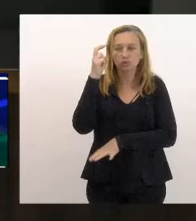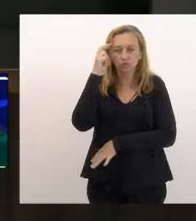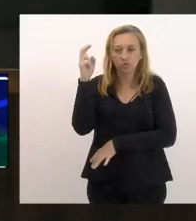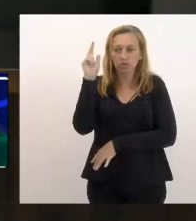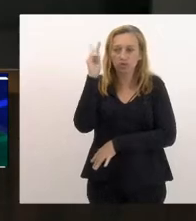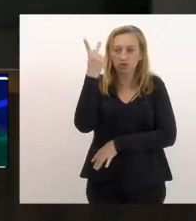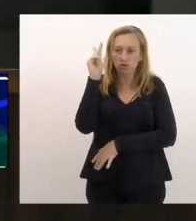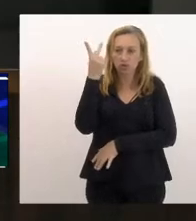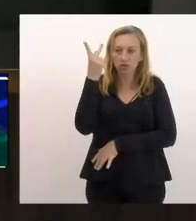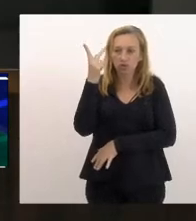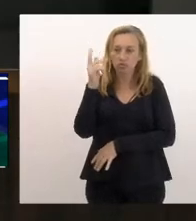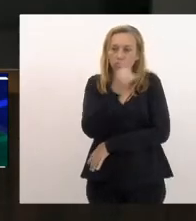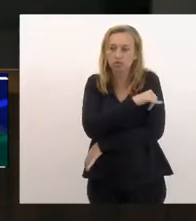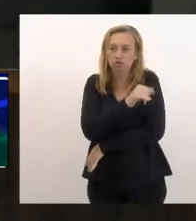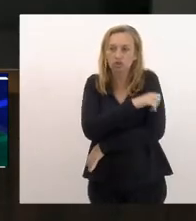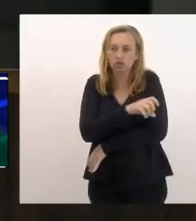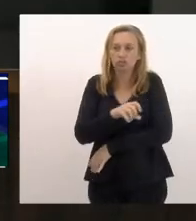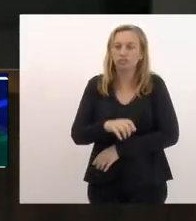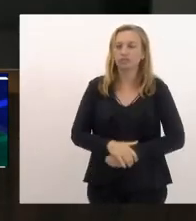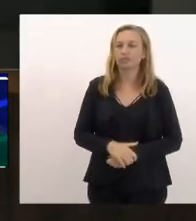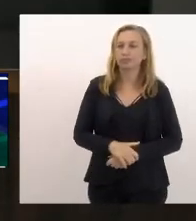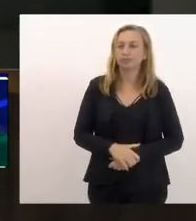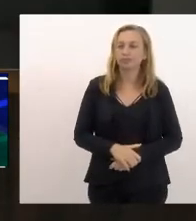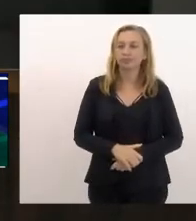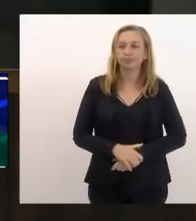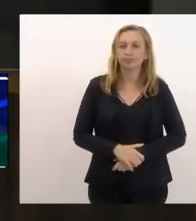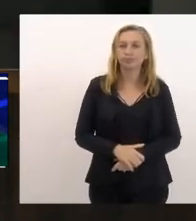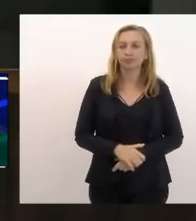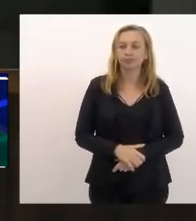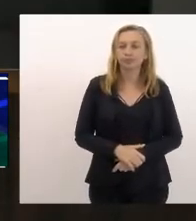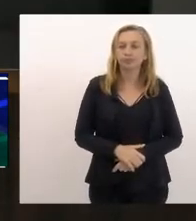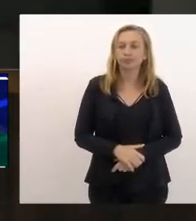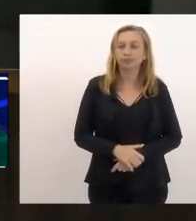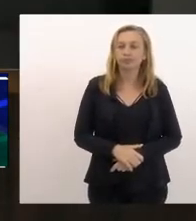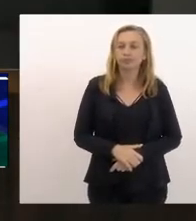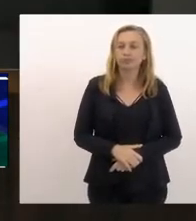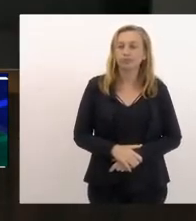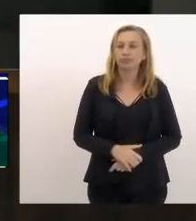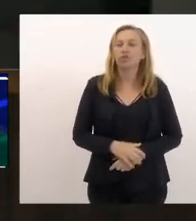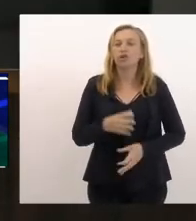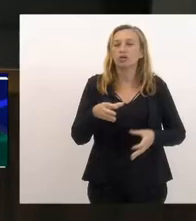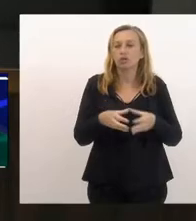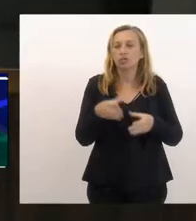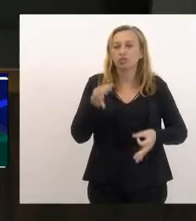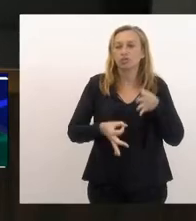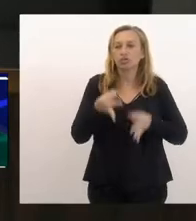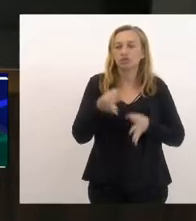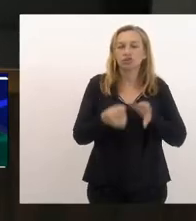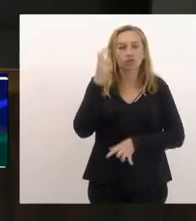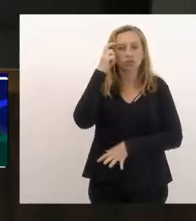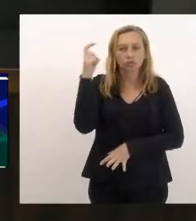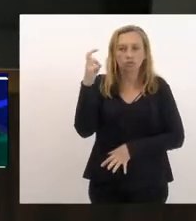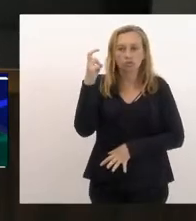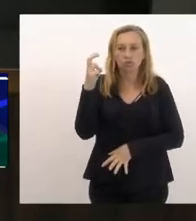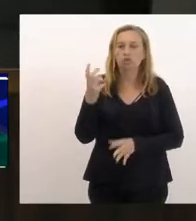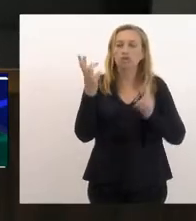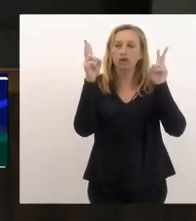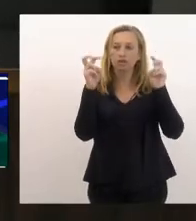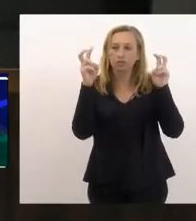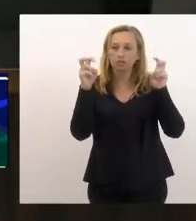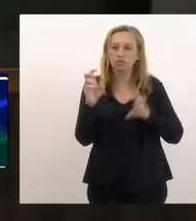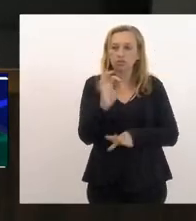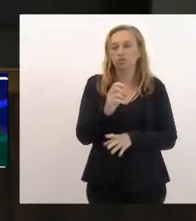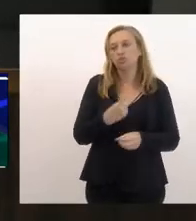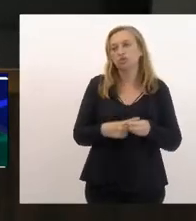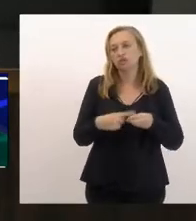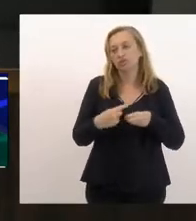artístico, arquitetônico e cultural. Pendendo de pareceres das comissões de Constituição, Justiça, de Cultura e Assuntos